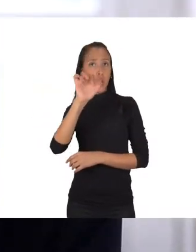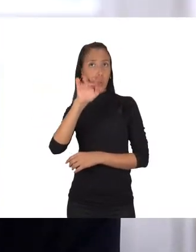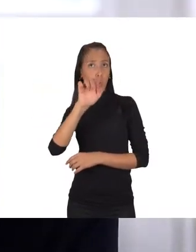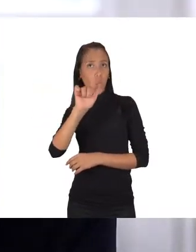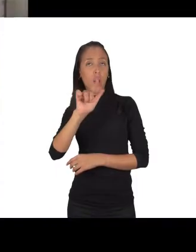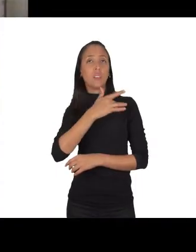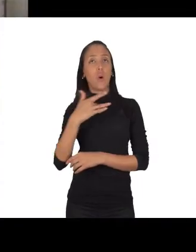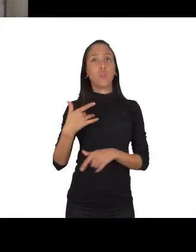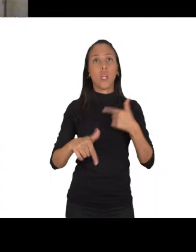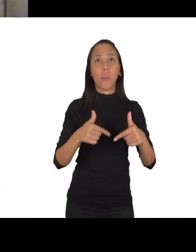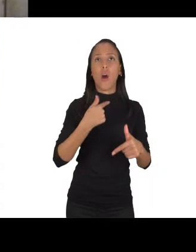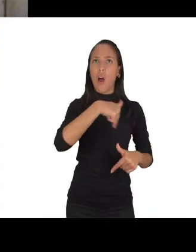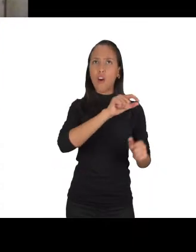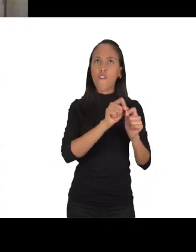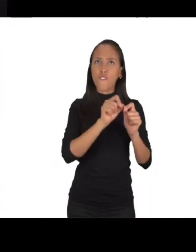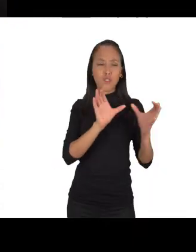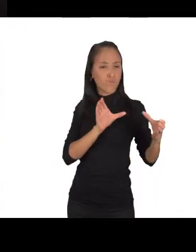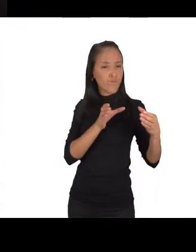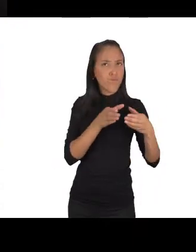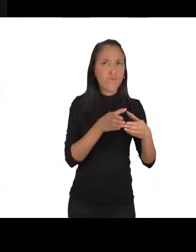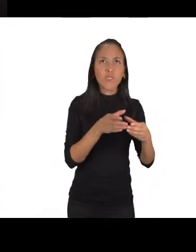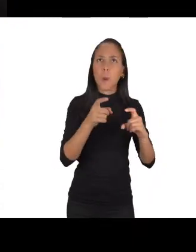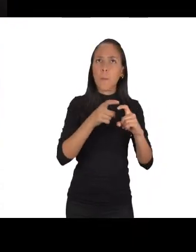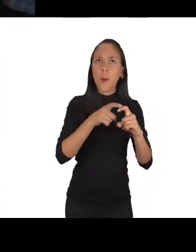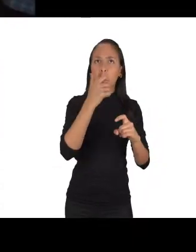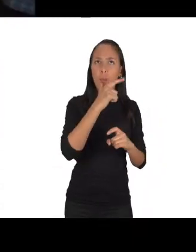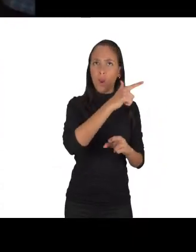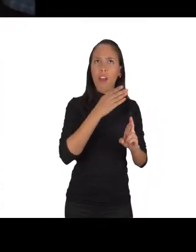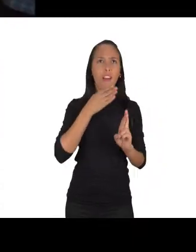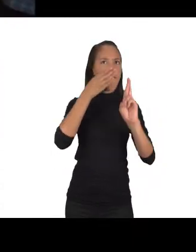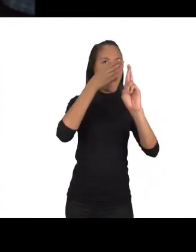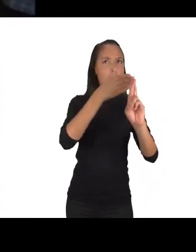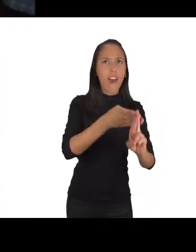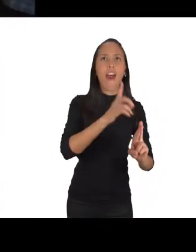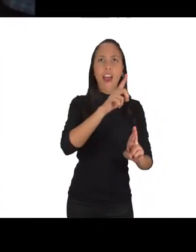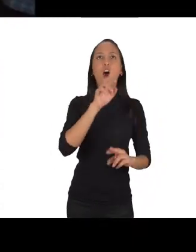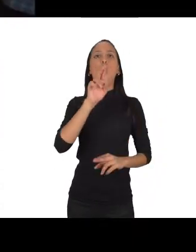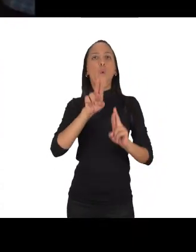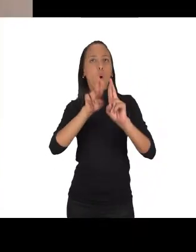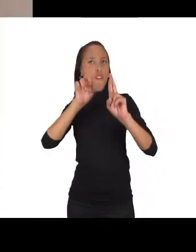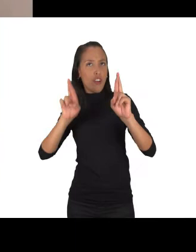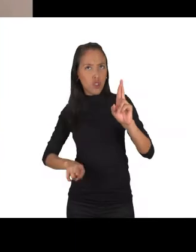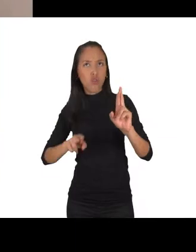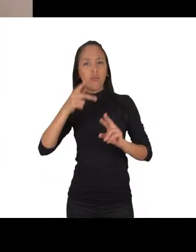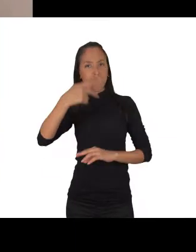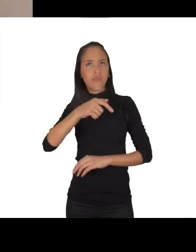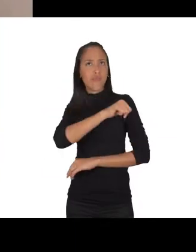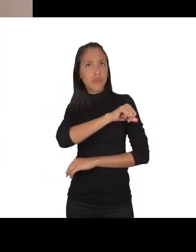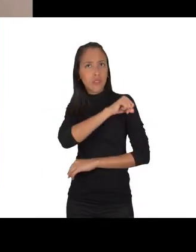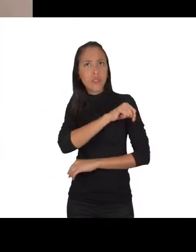doutora Heloísa, uma referência nacional, da Universidade Federal do Rio de Janeiro, do ambulatório lá